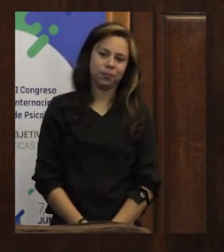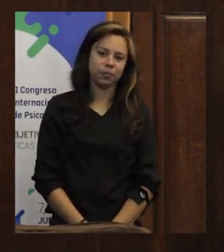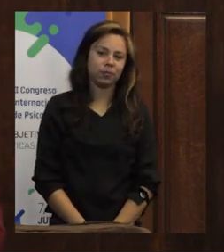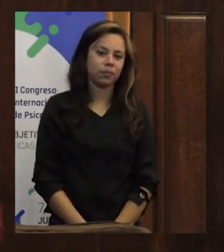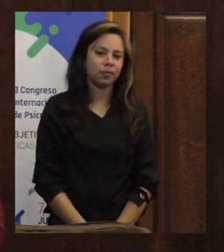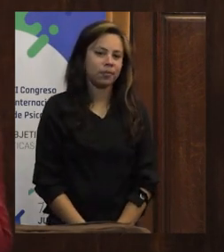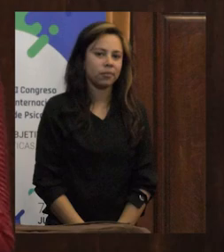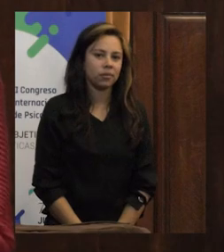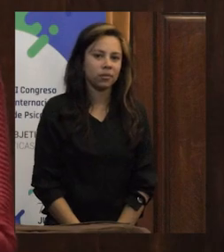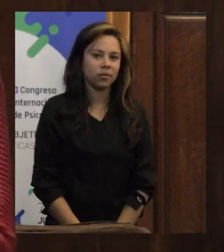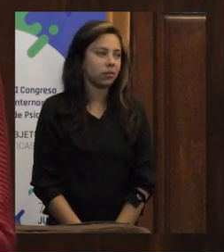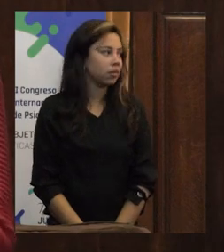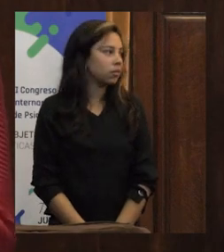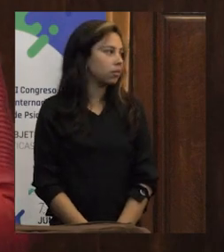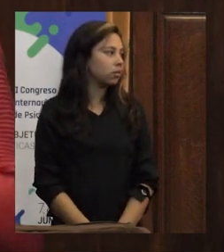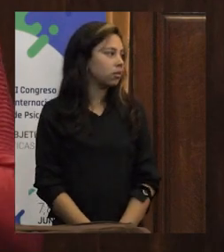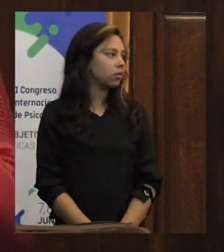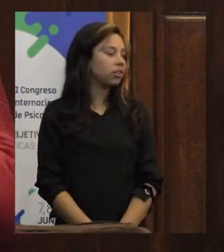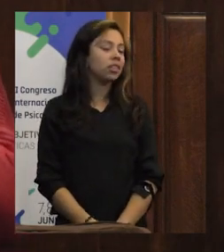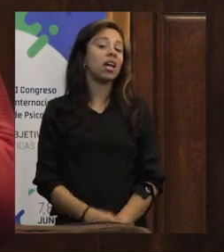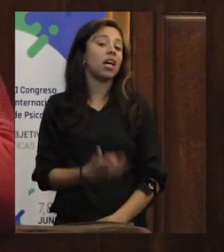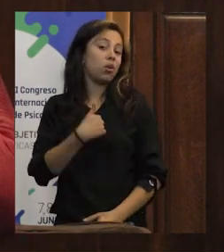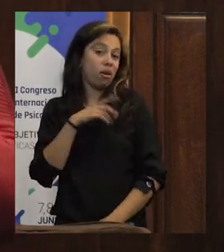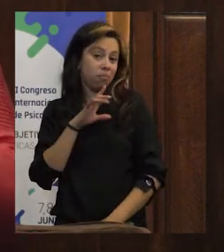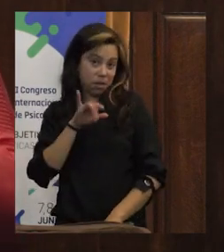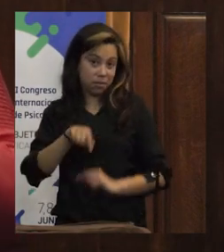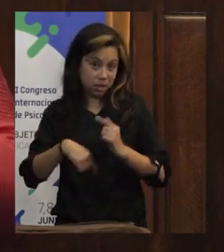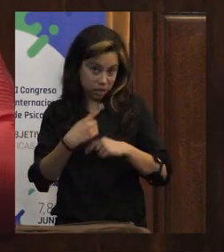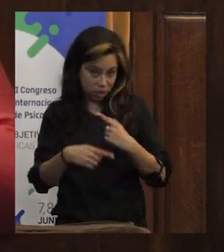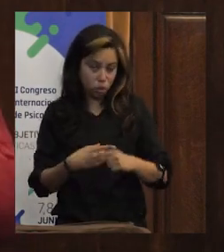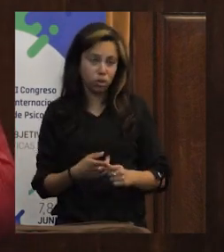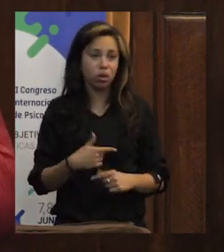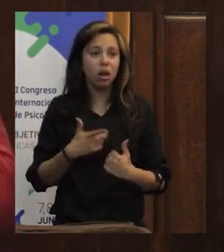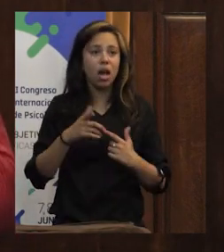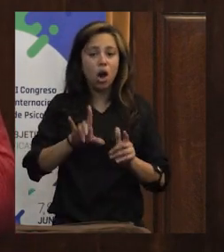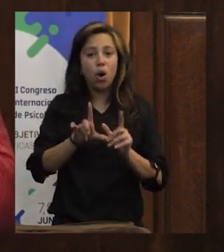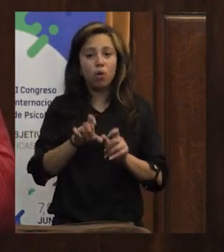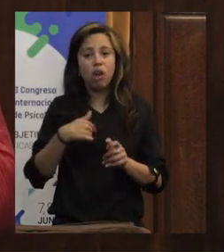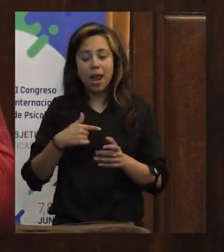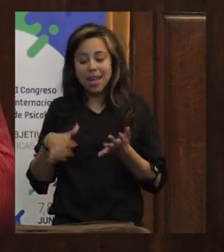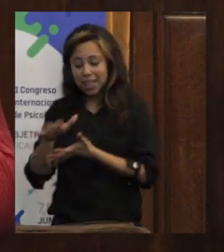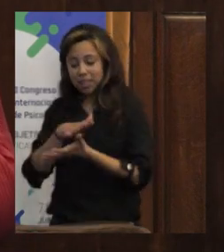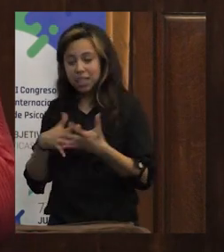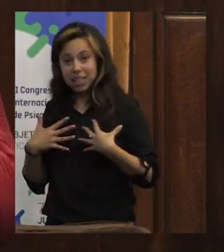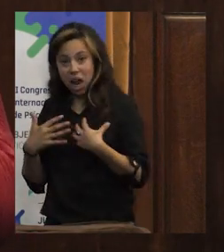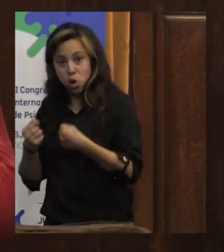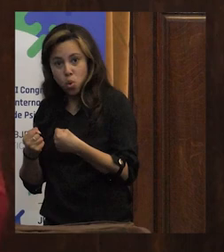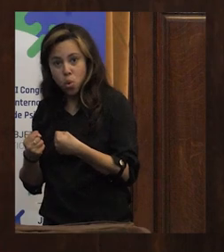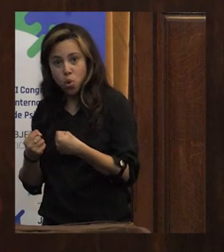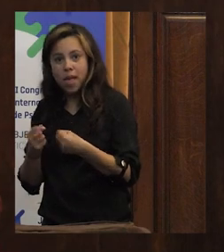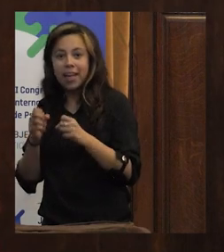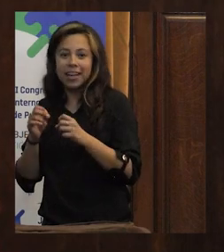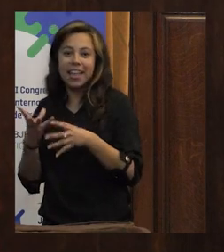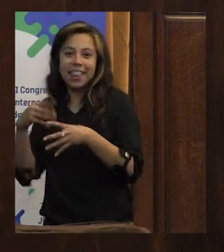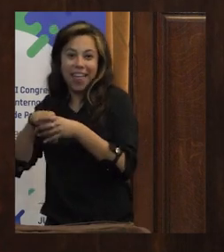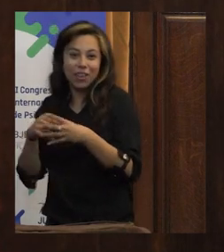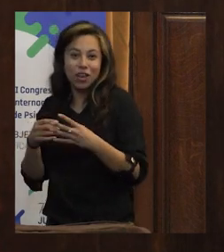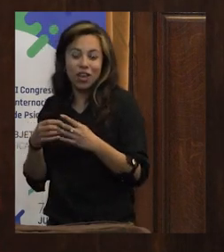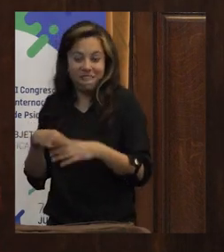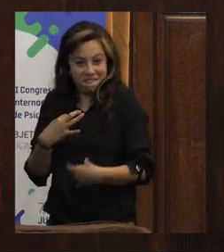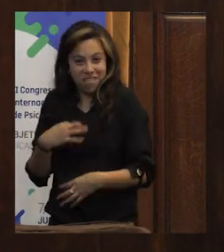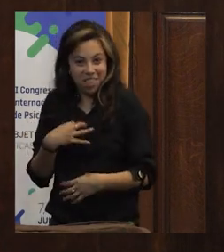Eu creio, em outras palavras, que o campo de saúde, de vida saudável,